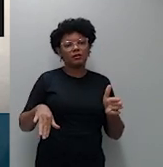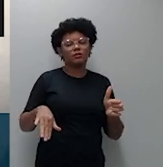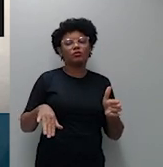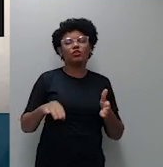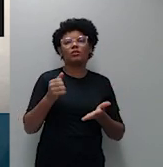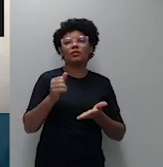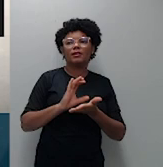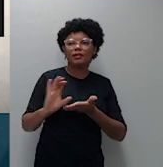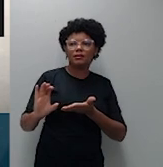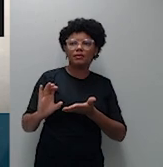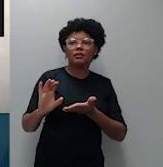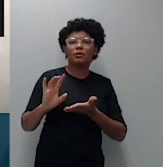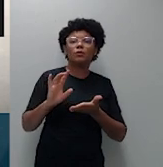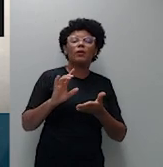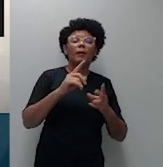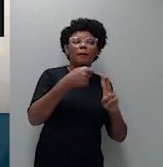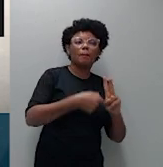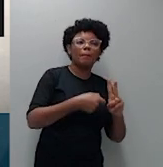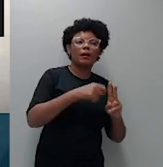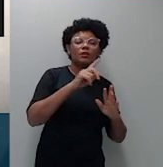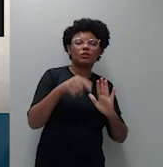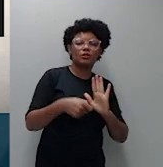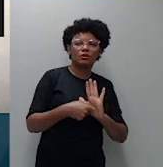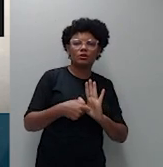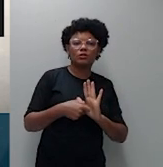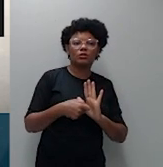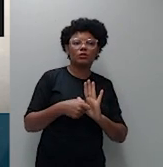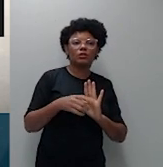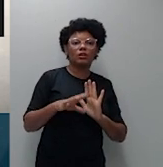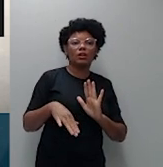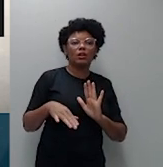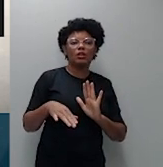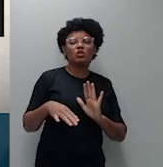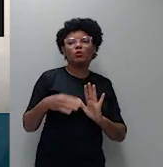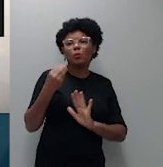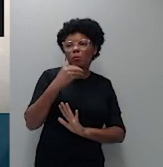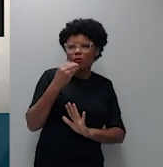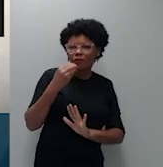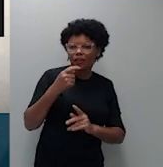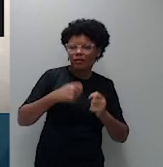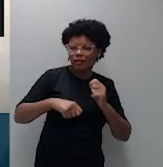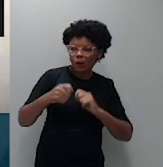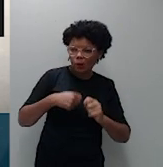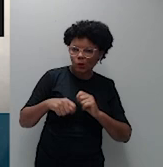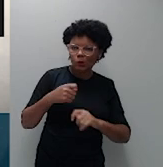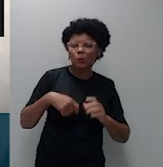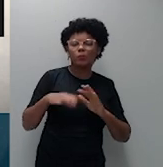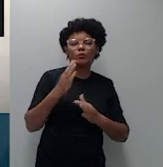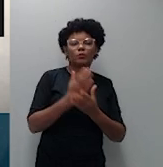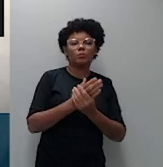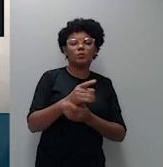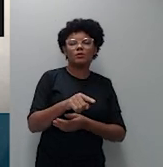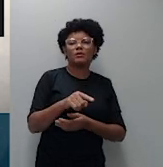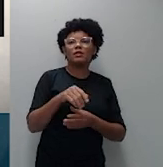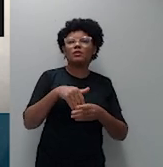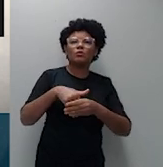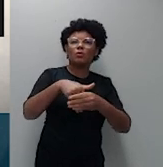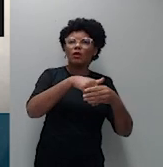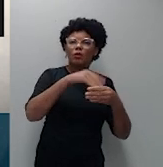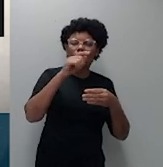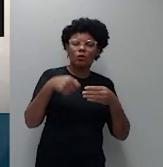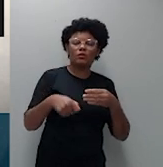parte recorrente assenta o suporte de proveito econômico da causa correto aquário para os honorários